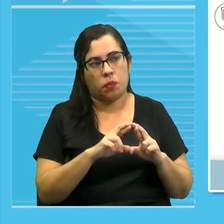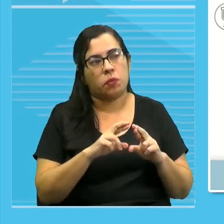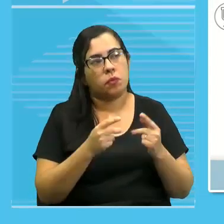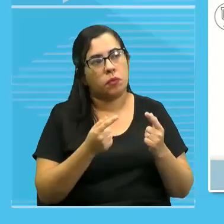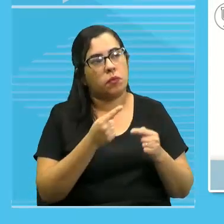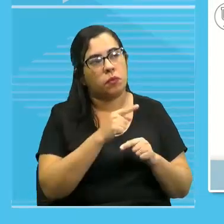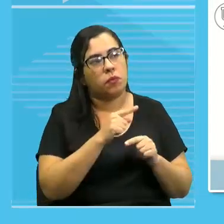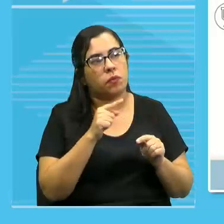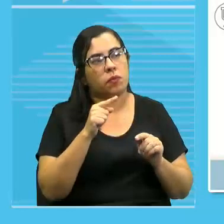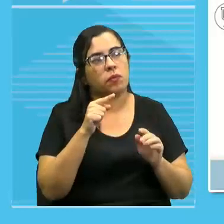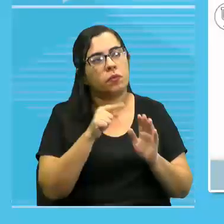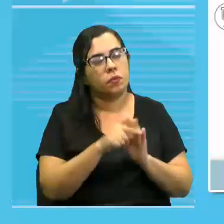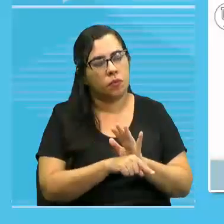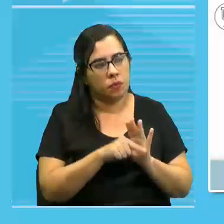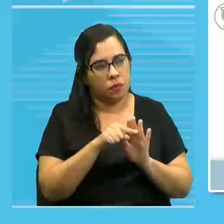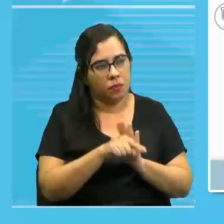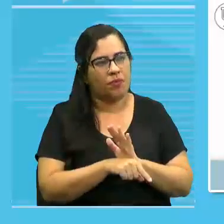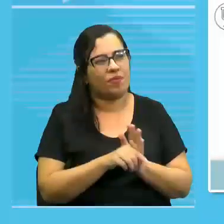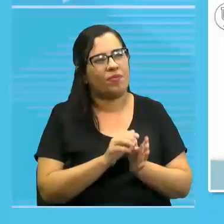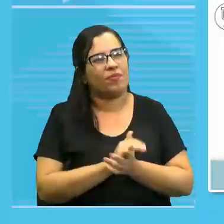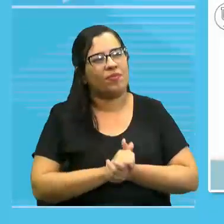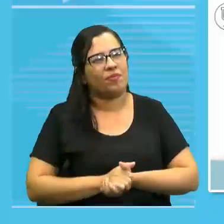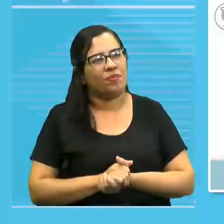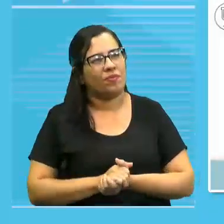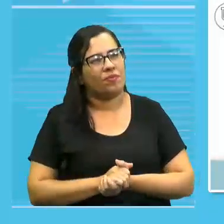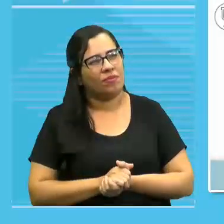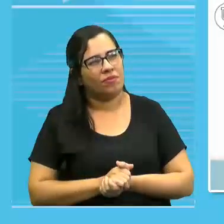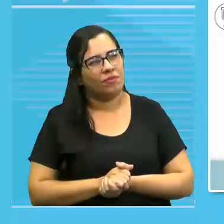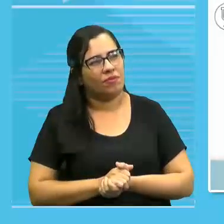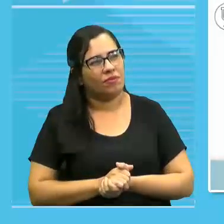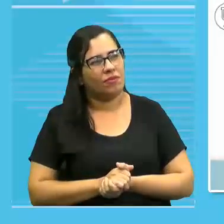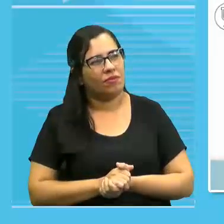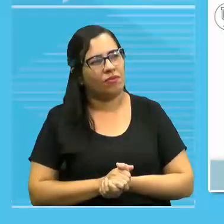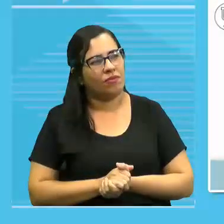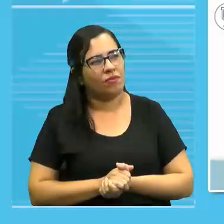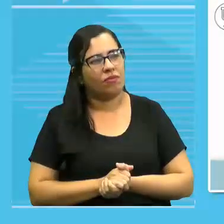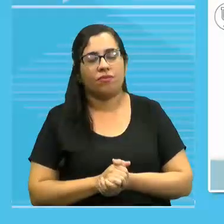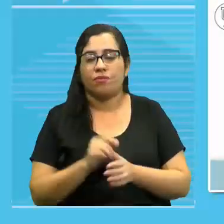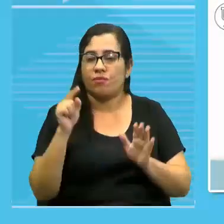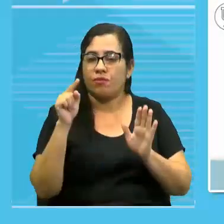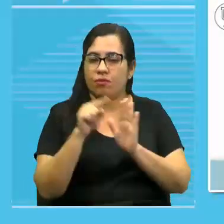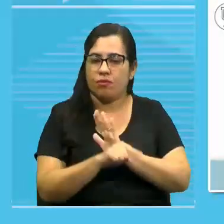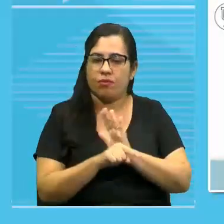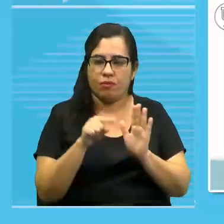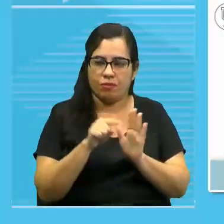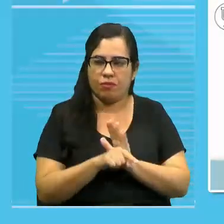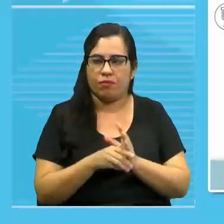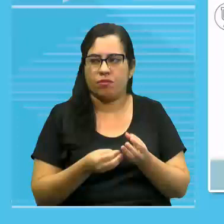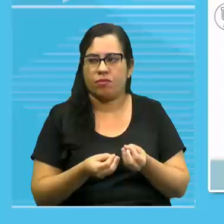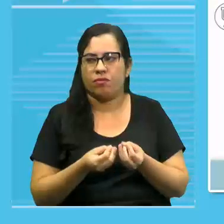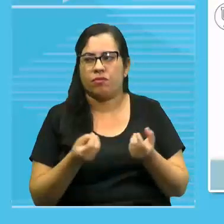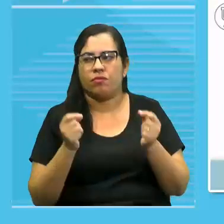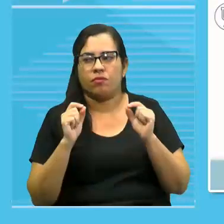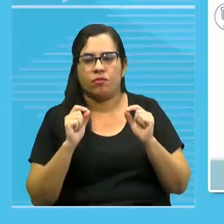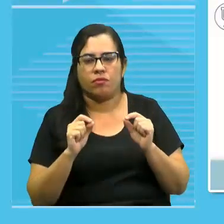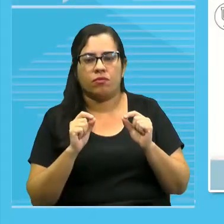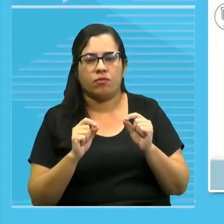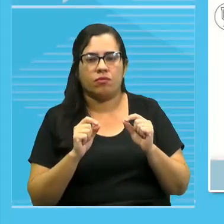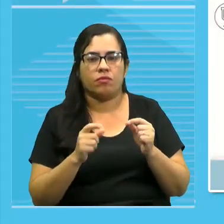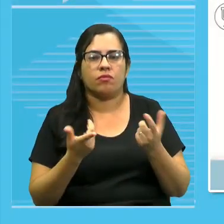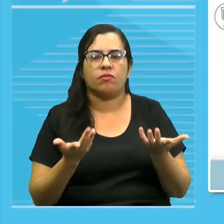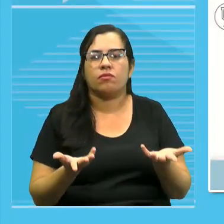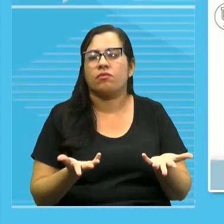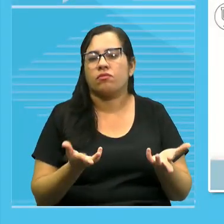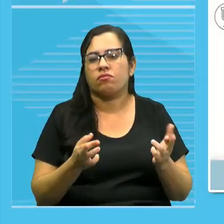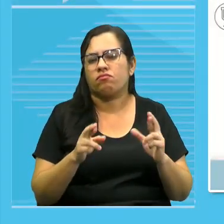ou desculpa aqui que é porque meus hábitos de voltar né veja que é uma pergunta que que é reciclagem afinal de contas